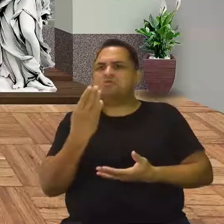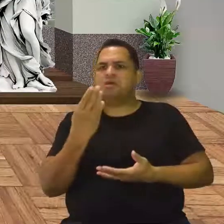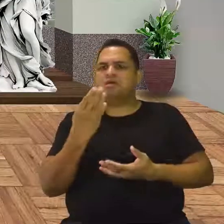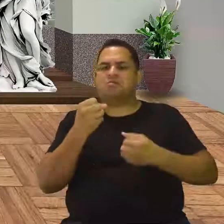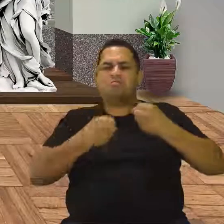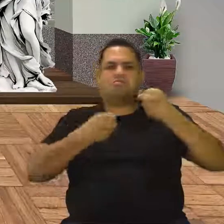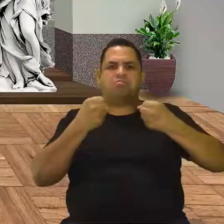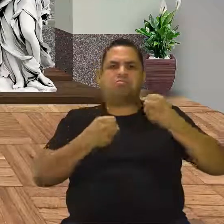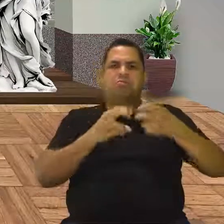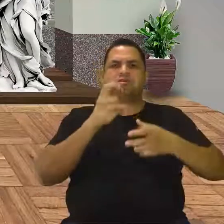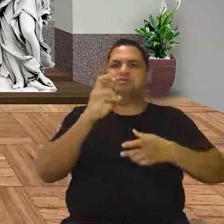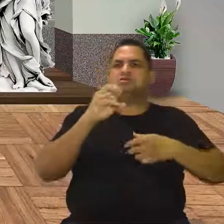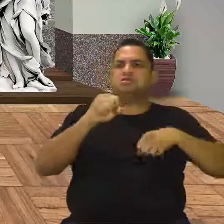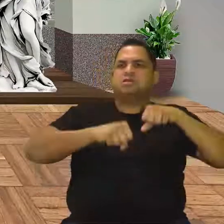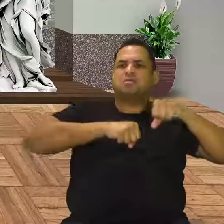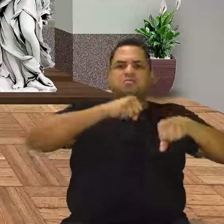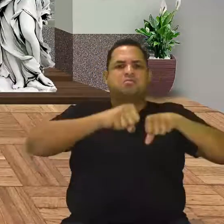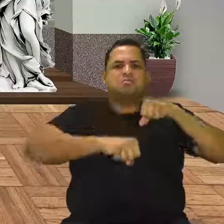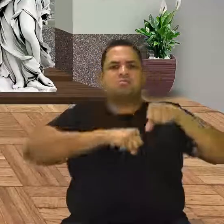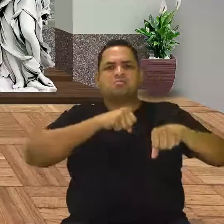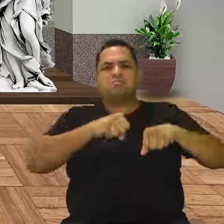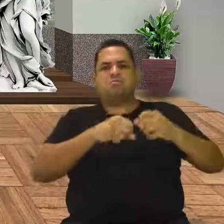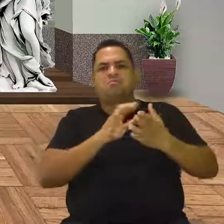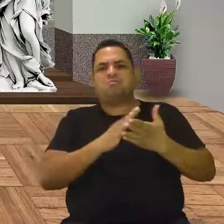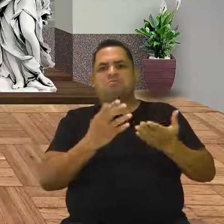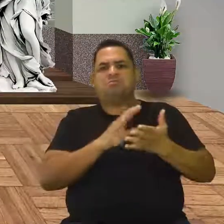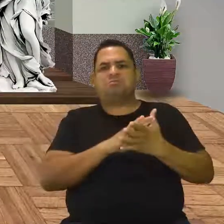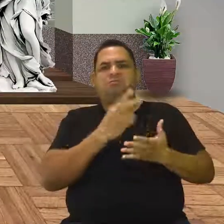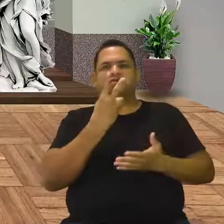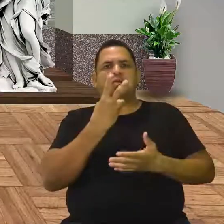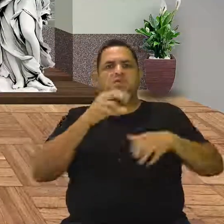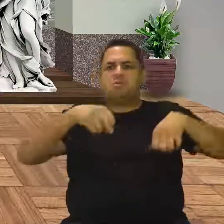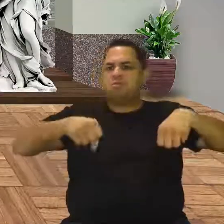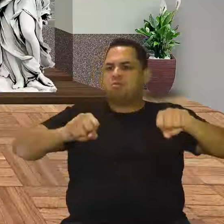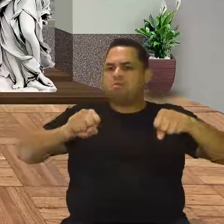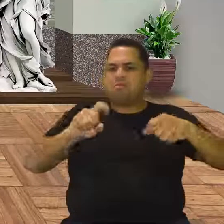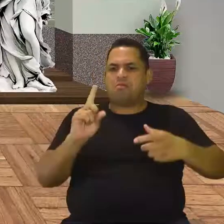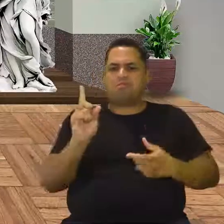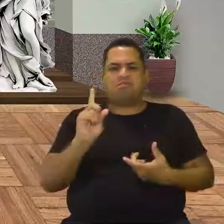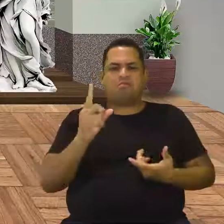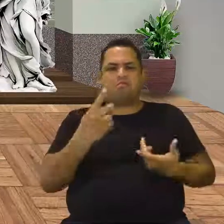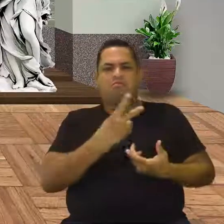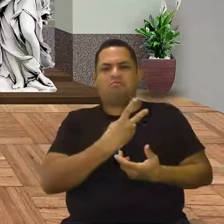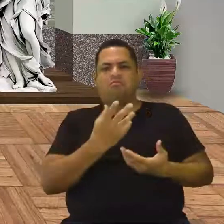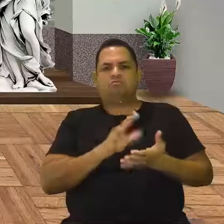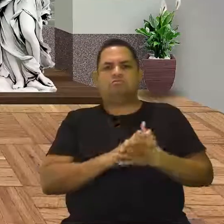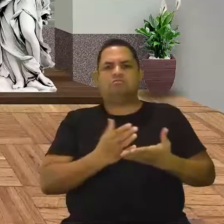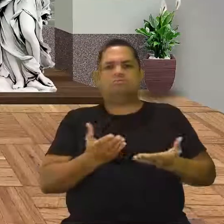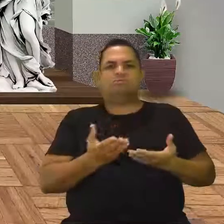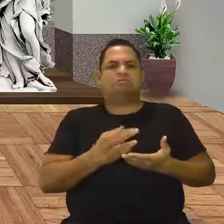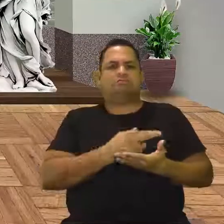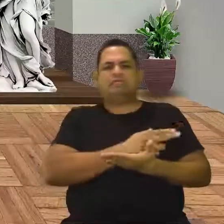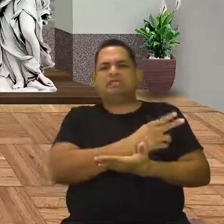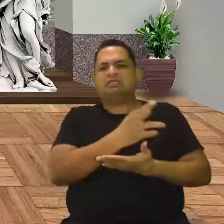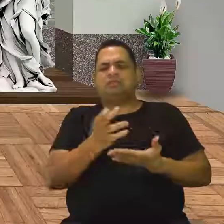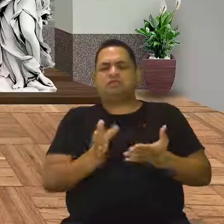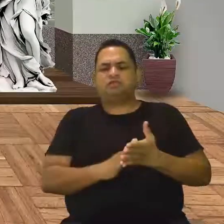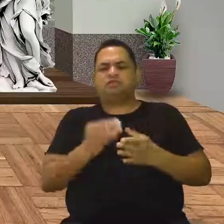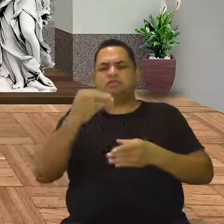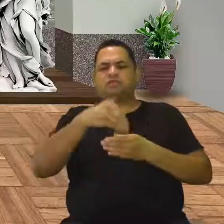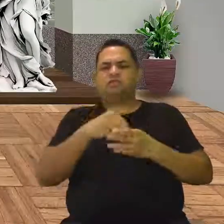carros, 5 bicicletas na varanda, 2, 3 motos, muita coisa em casa.